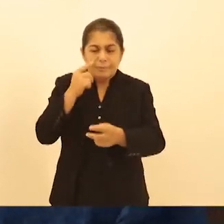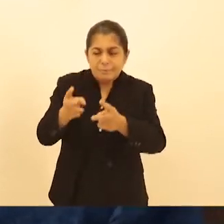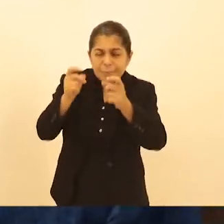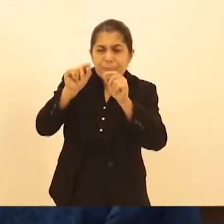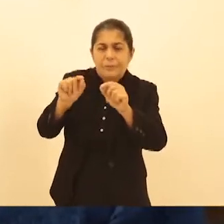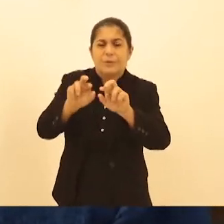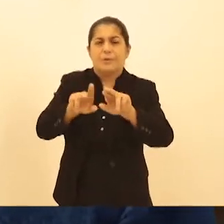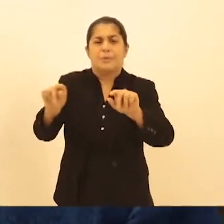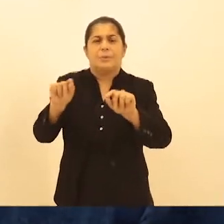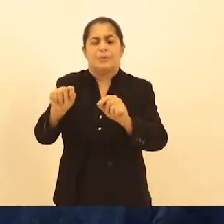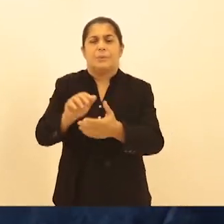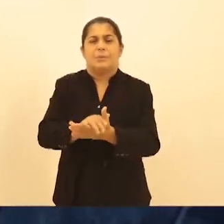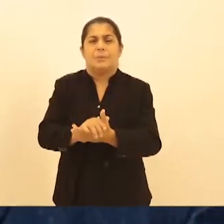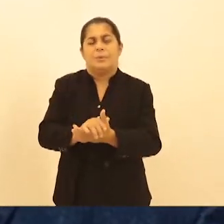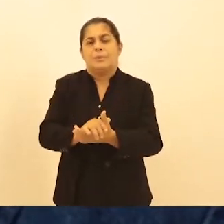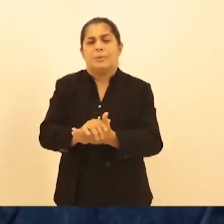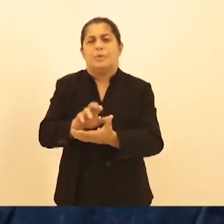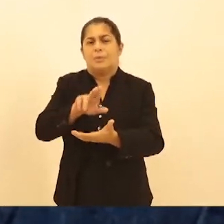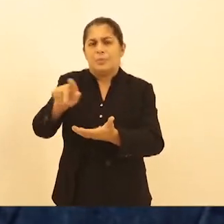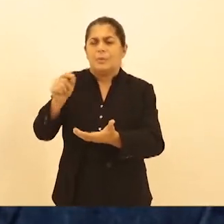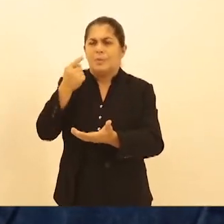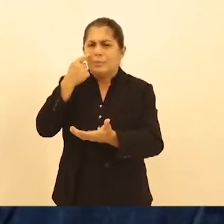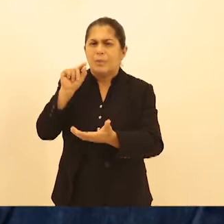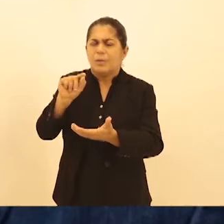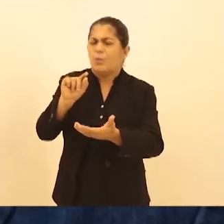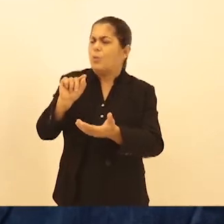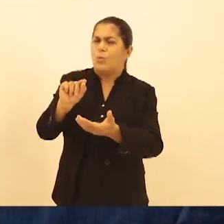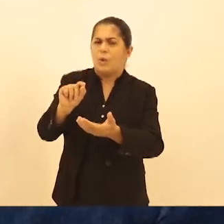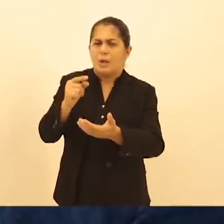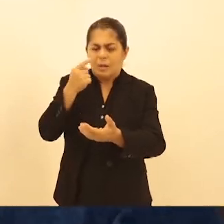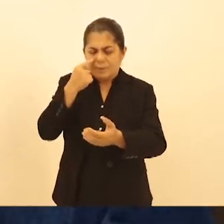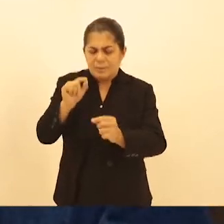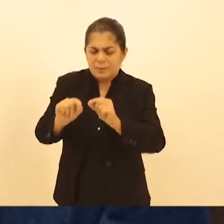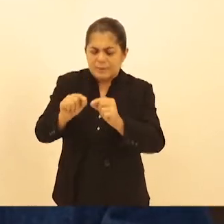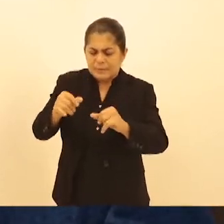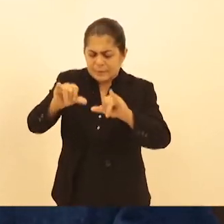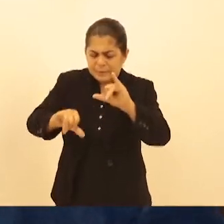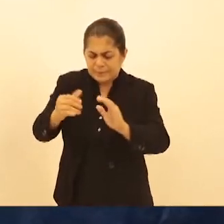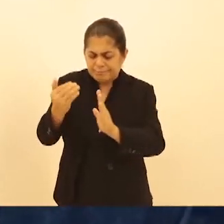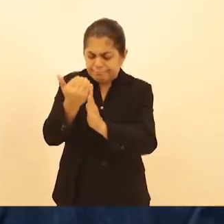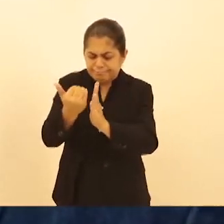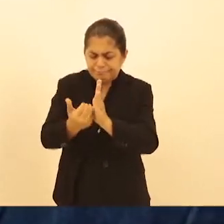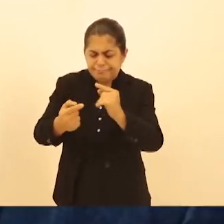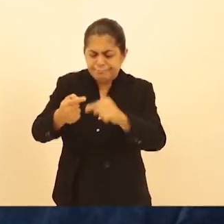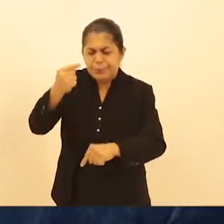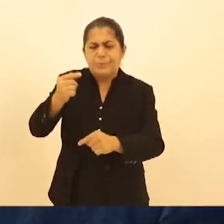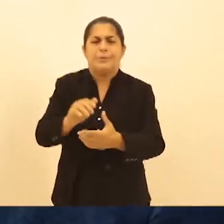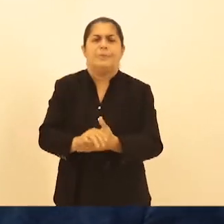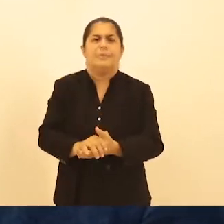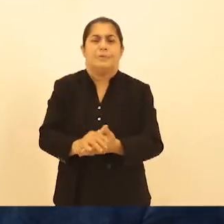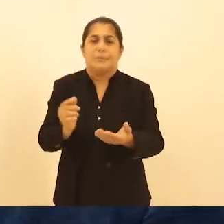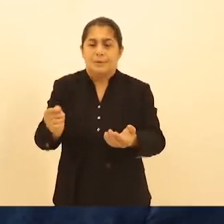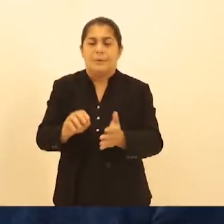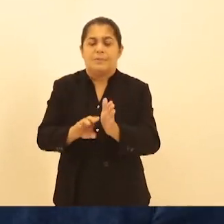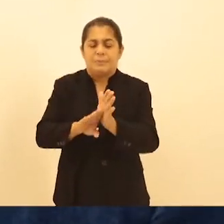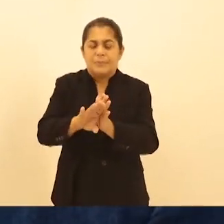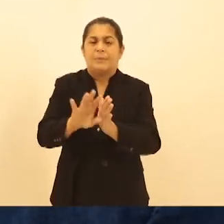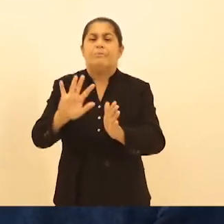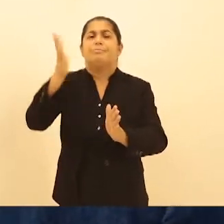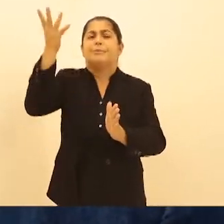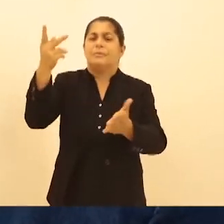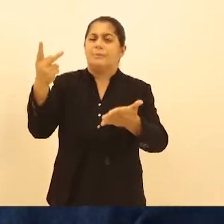no organismo e aquela concentração não está dentro dos padrões essa bactéria pode criar uma resistência